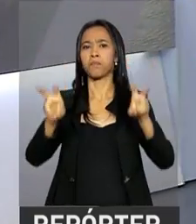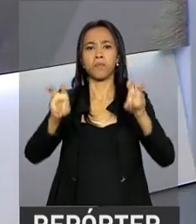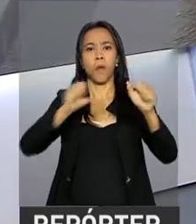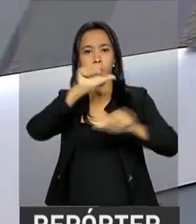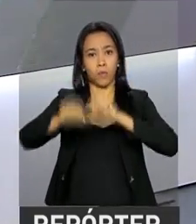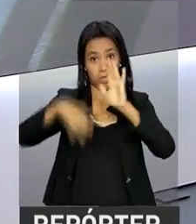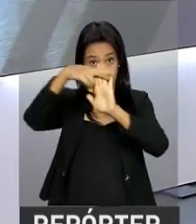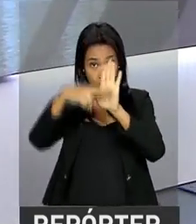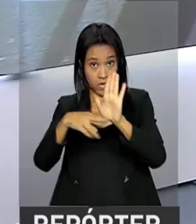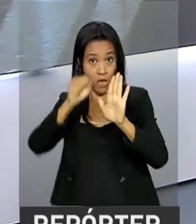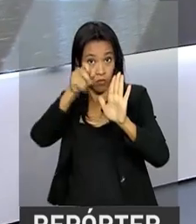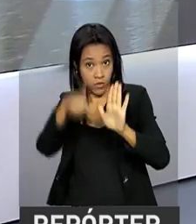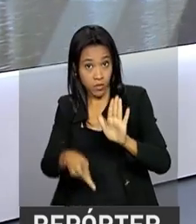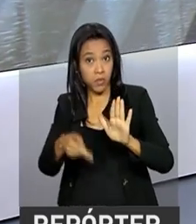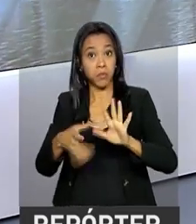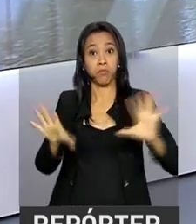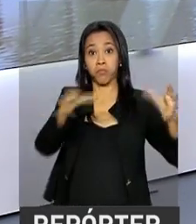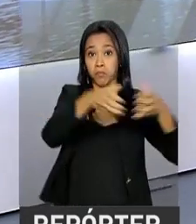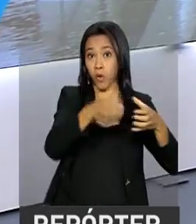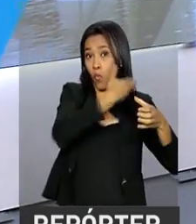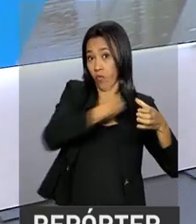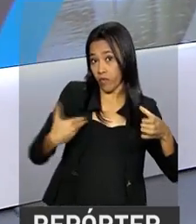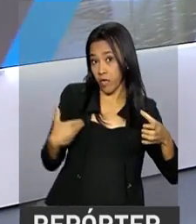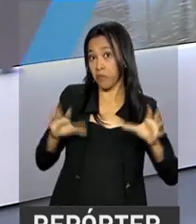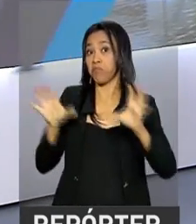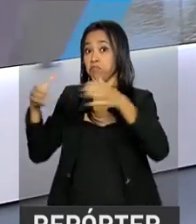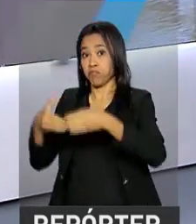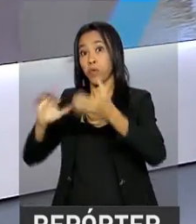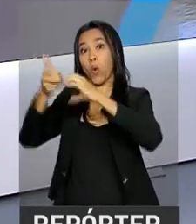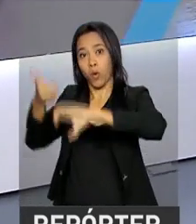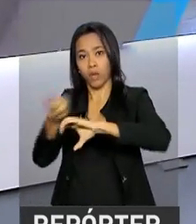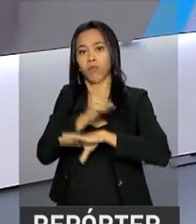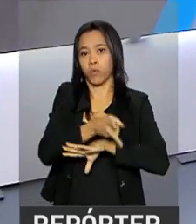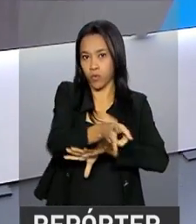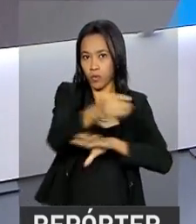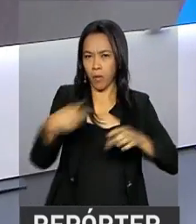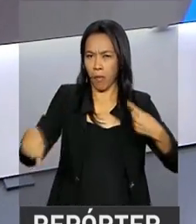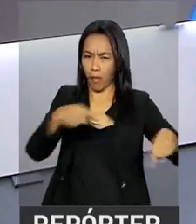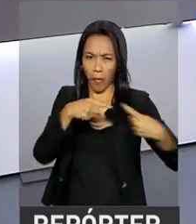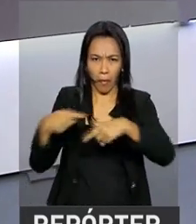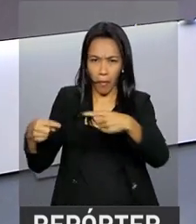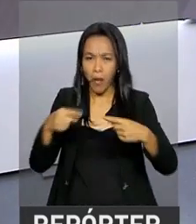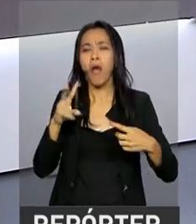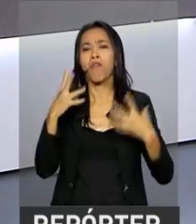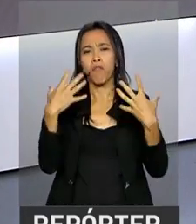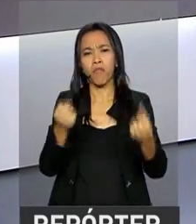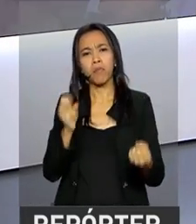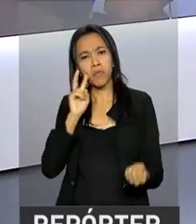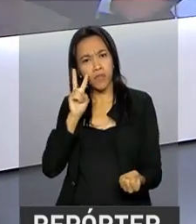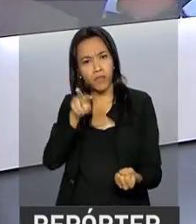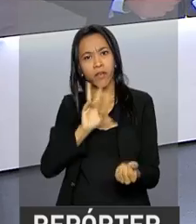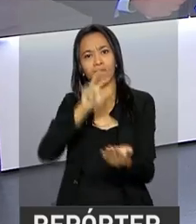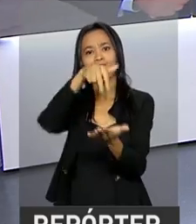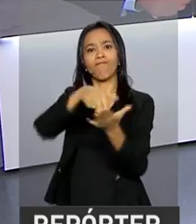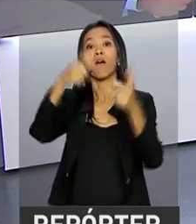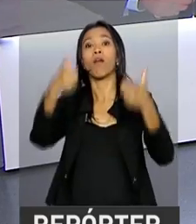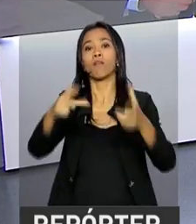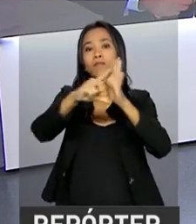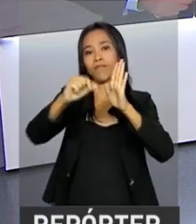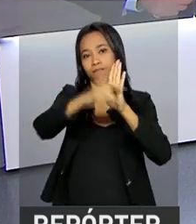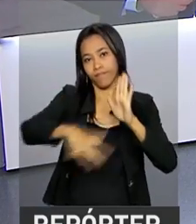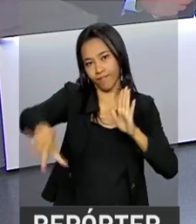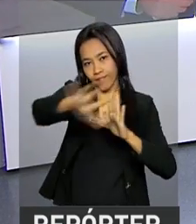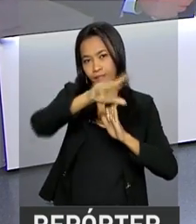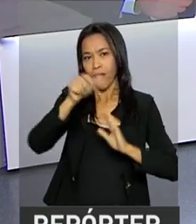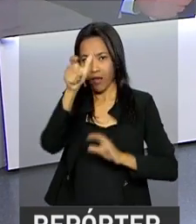da Previdência entre o governo e o congresso continuam Vamos então a Palácio Planalto saber os detalhes com o João Pedro Neto que tem as